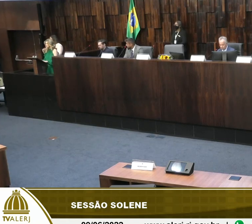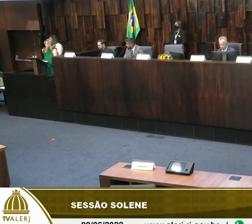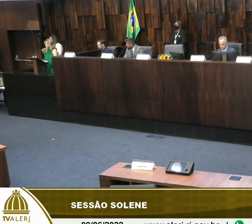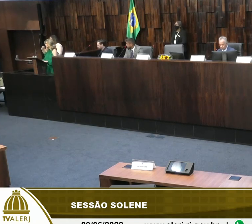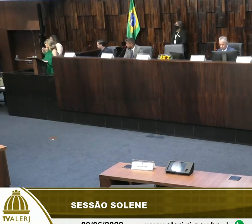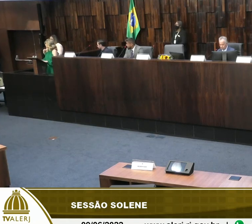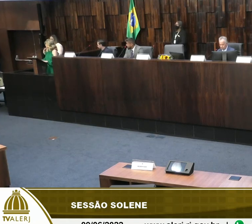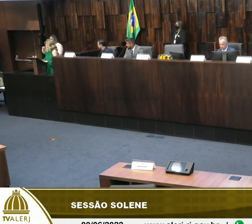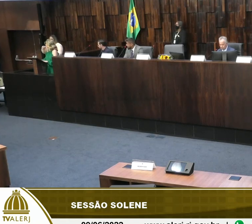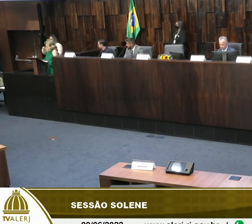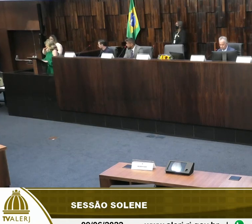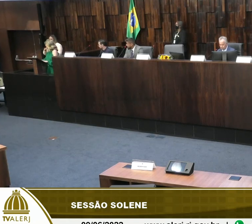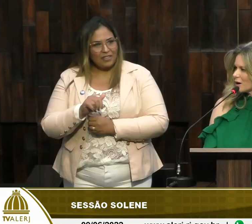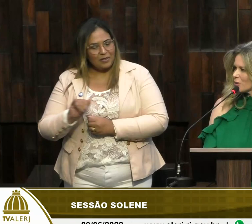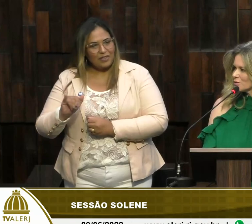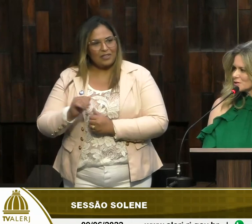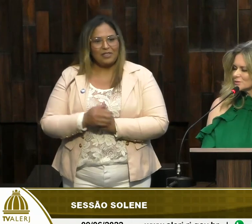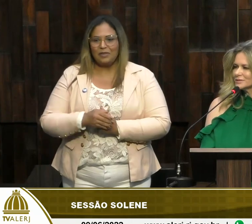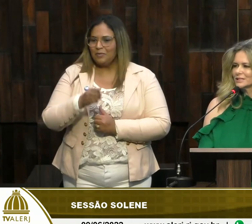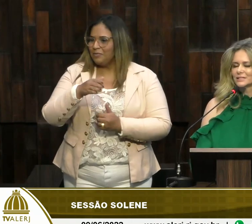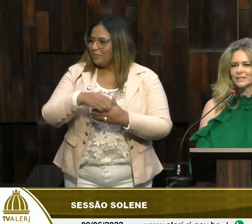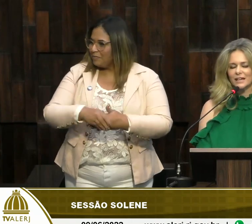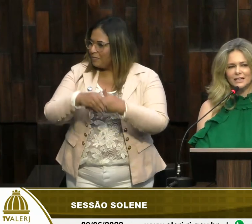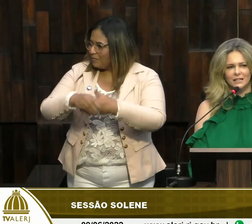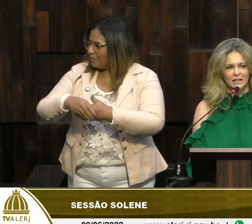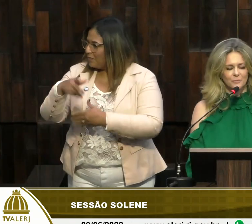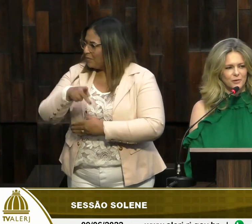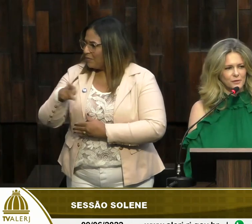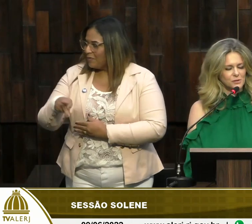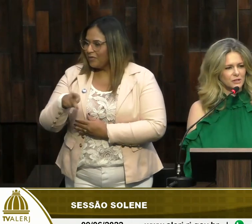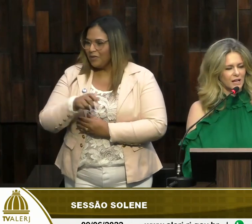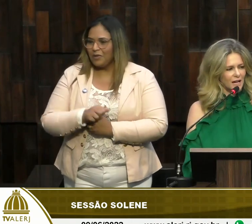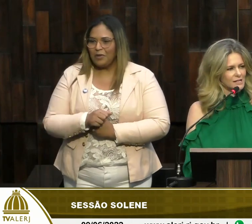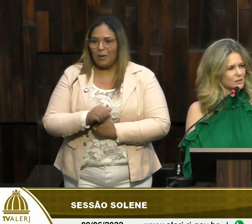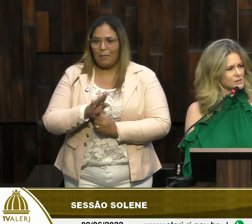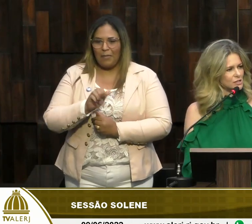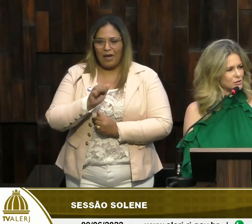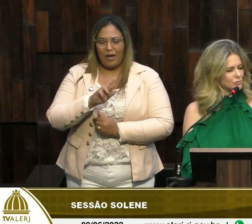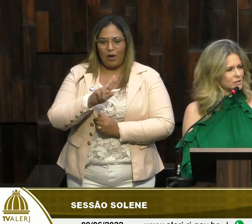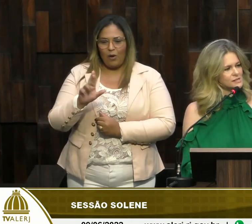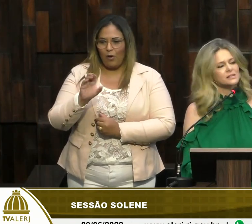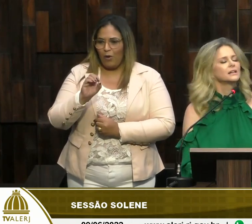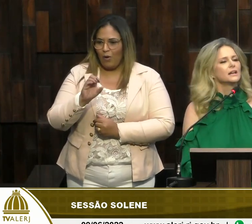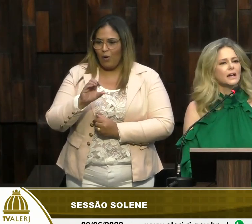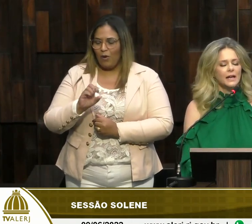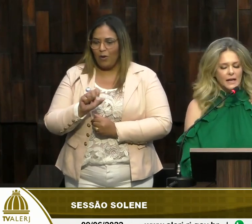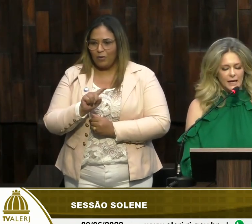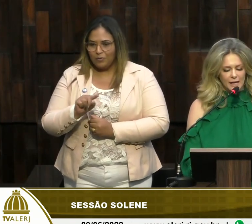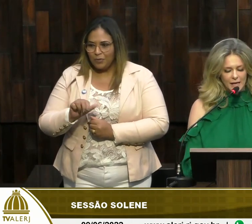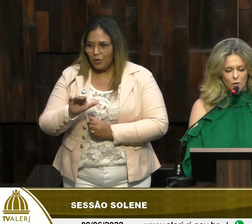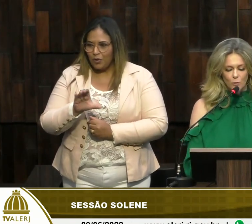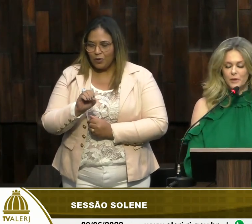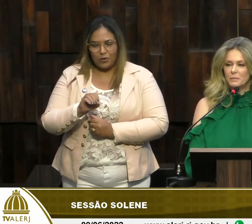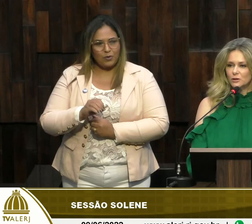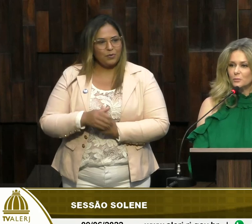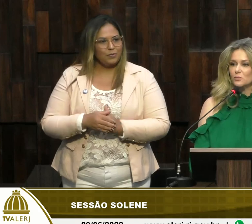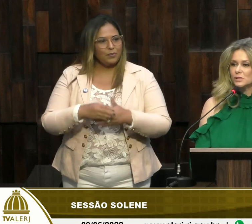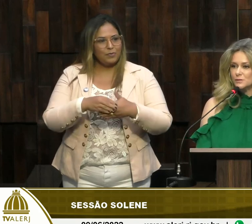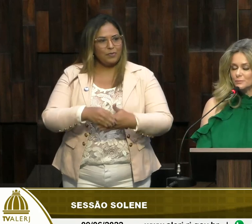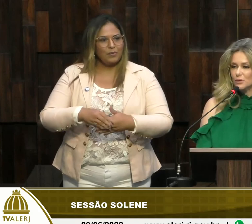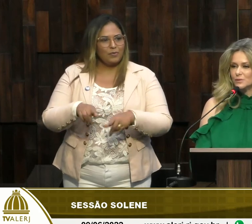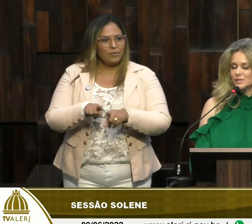também o professor Renato Barroso, né, professor da Casa dos Sejures.